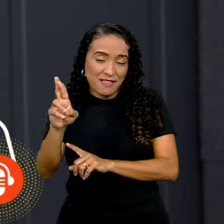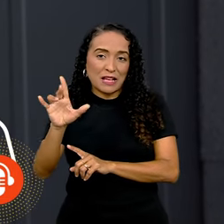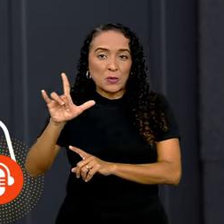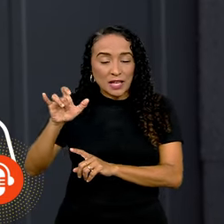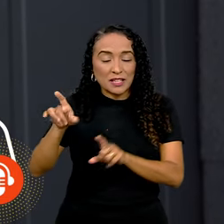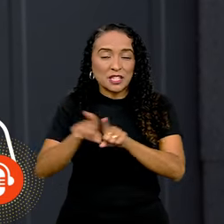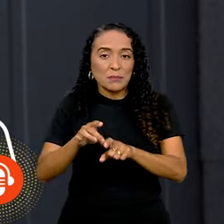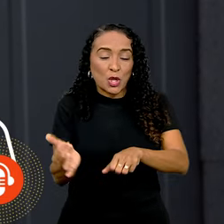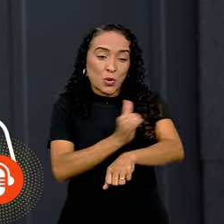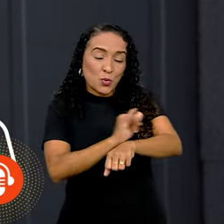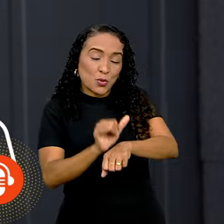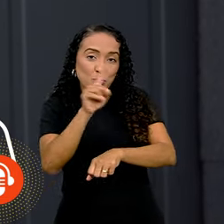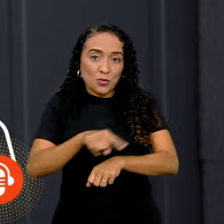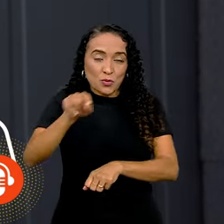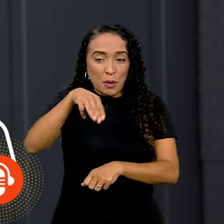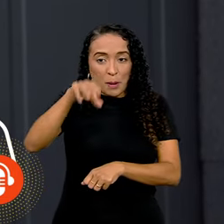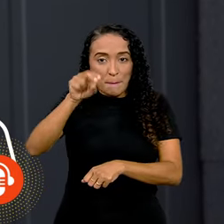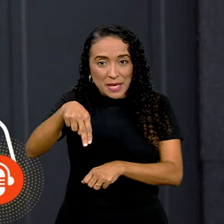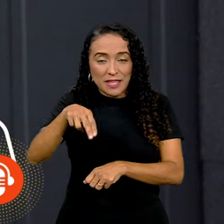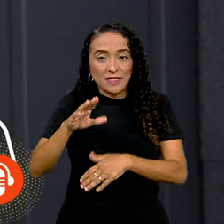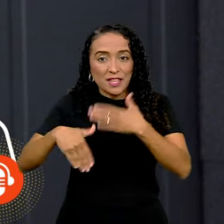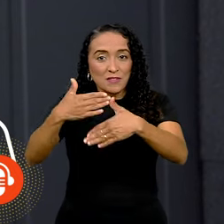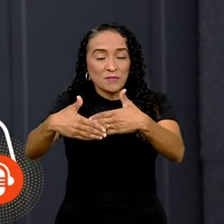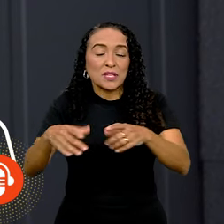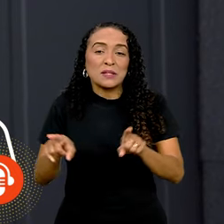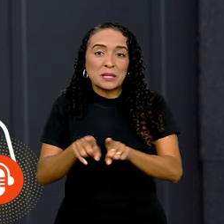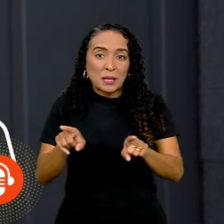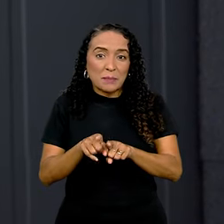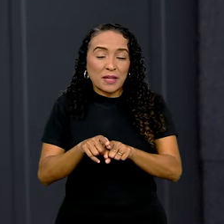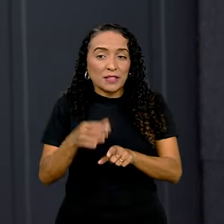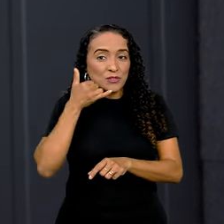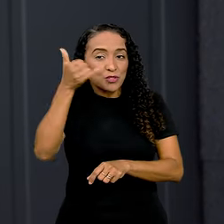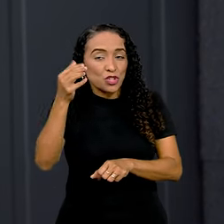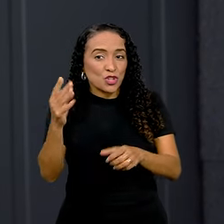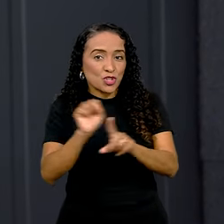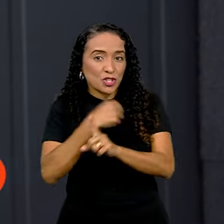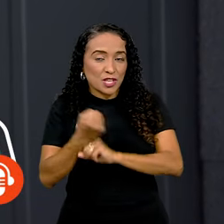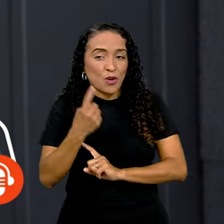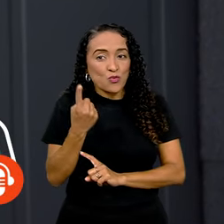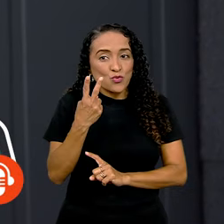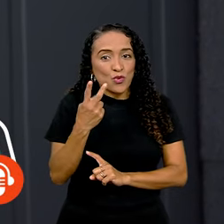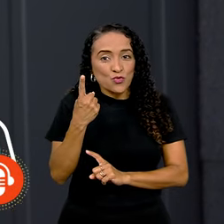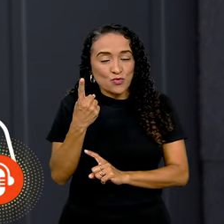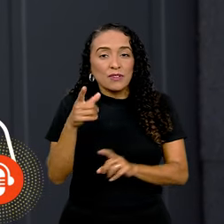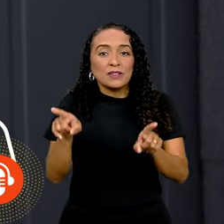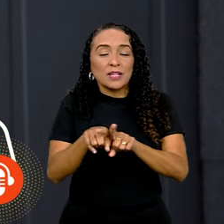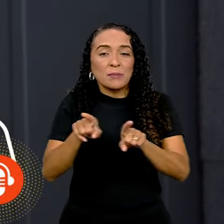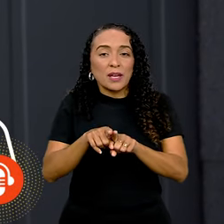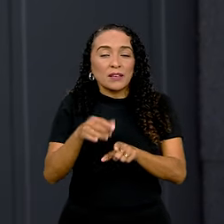BR pelo Instagram pelo YouTube @m desenvolvimento tem também o disco social pelo número